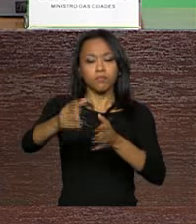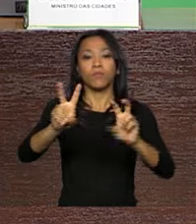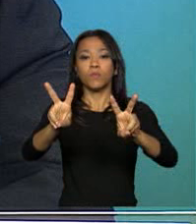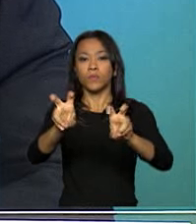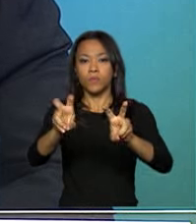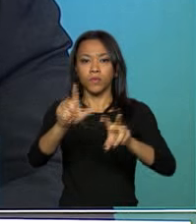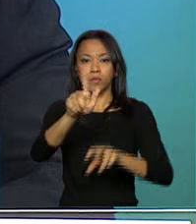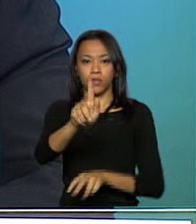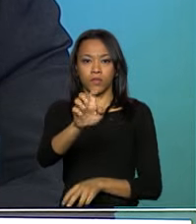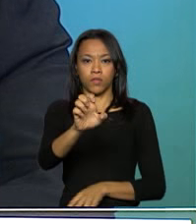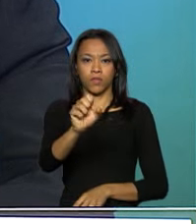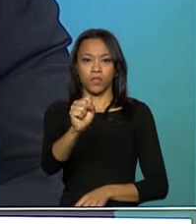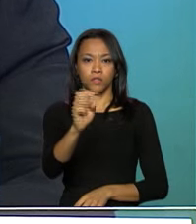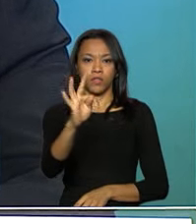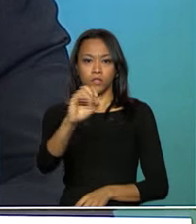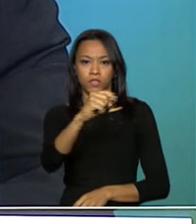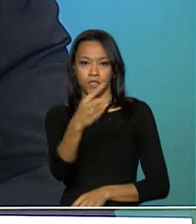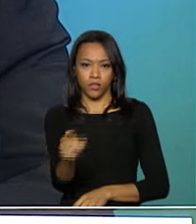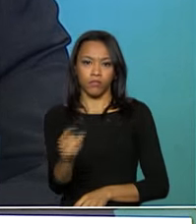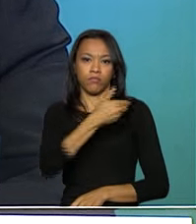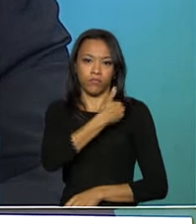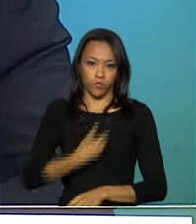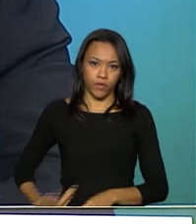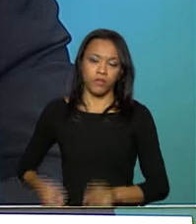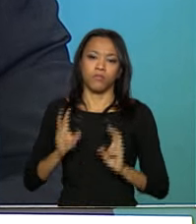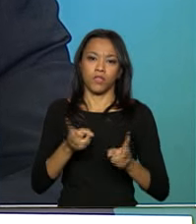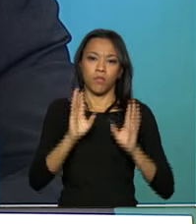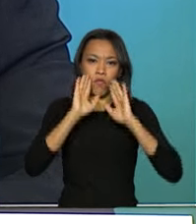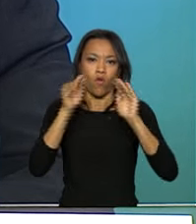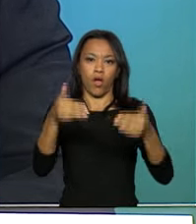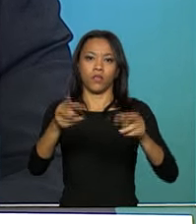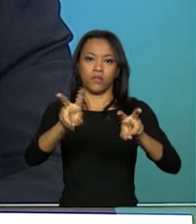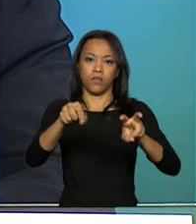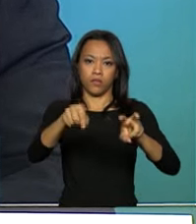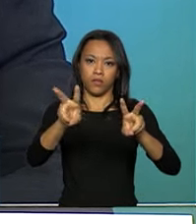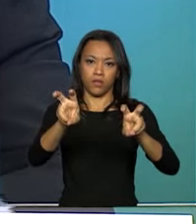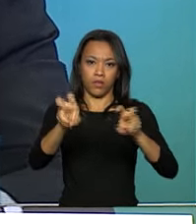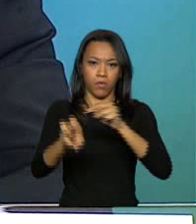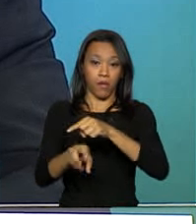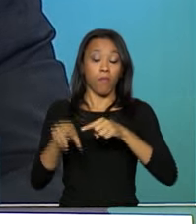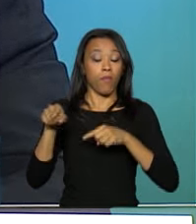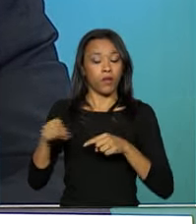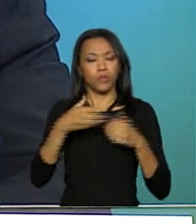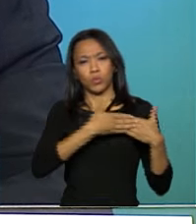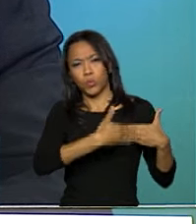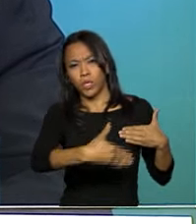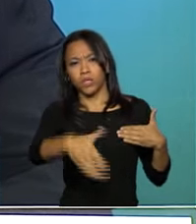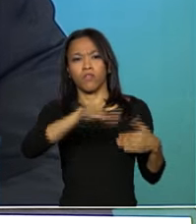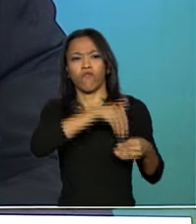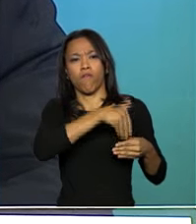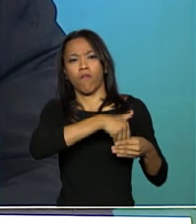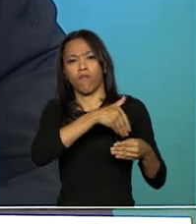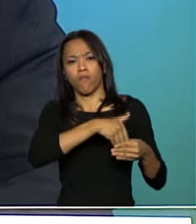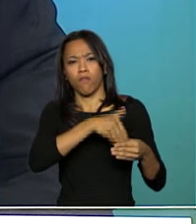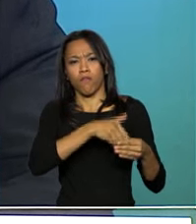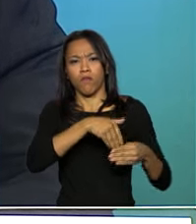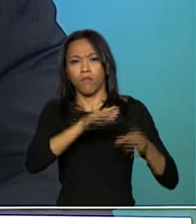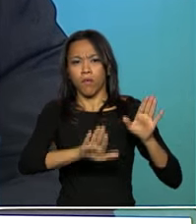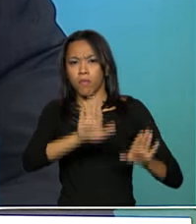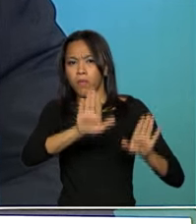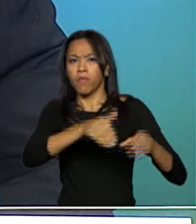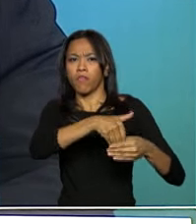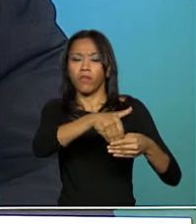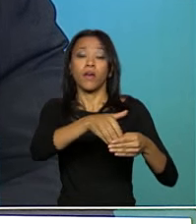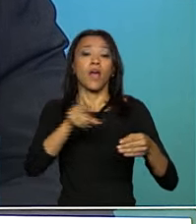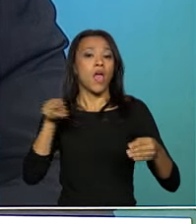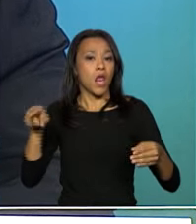eh eu lembro que durante a campanha presidencial ela não se colocou contra eh uma uma reforma administrativa o que ela